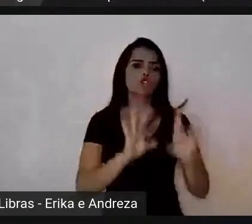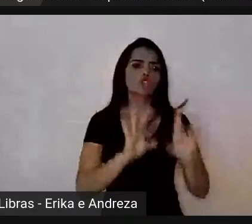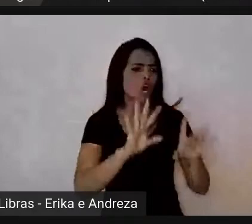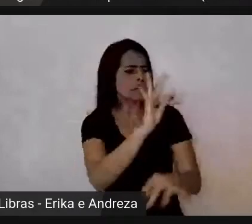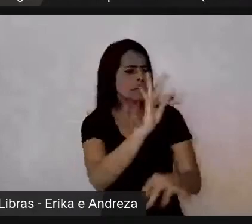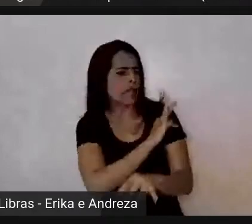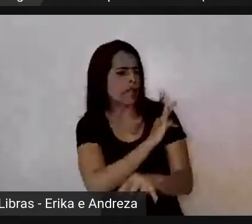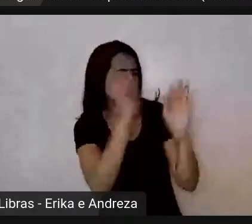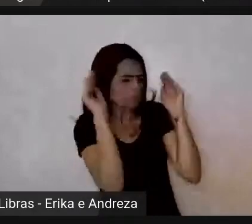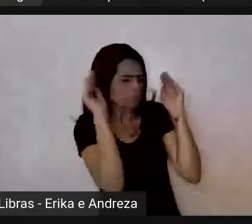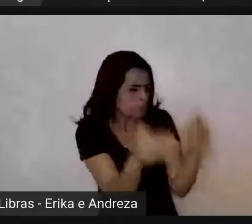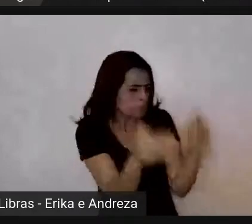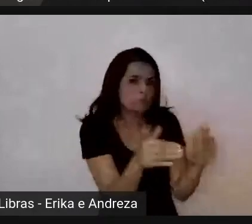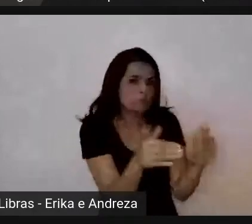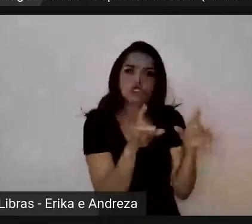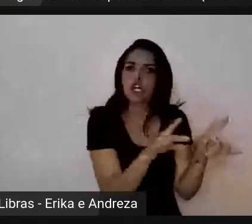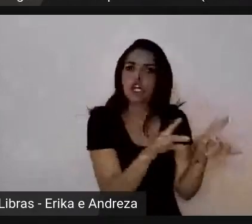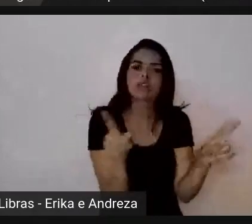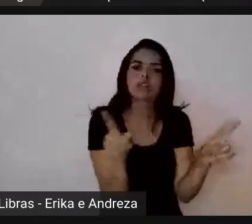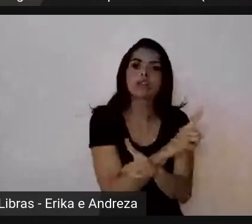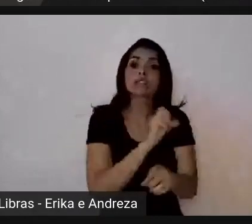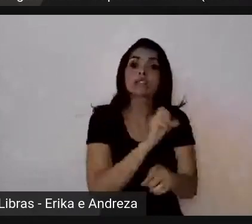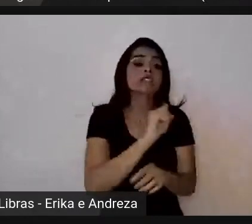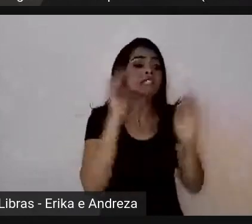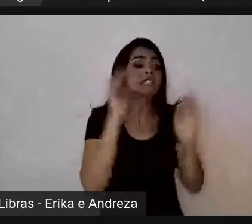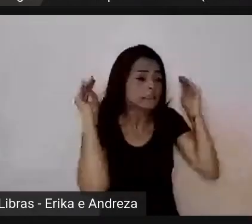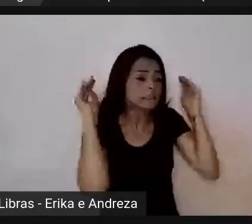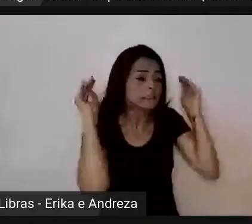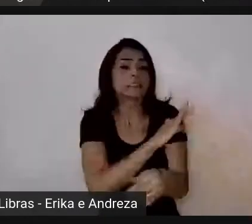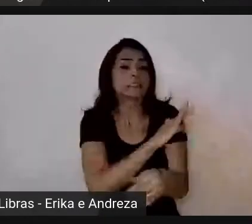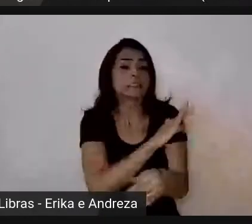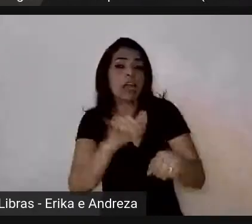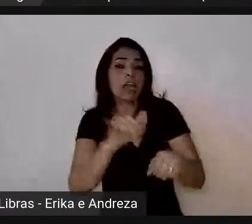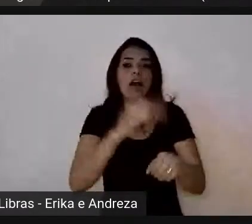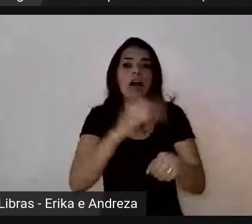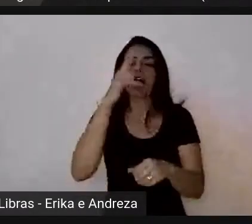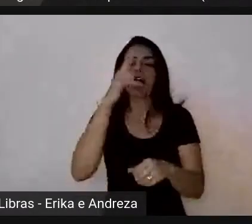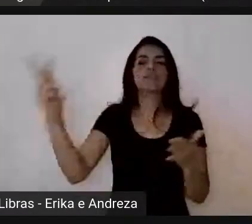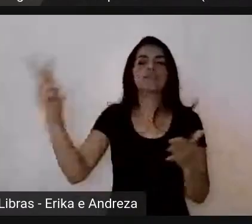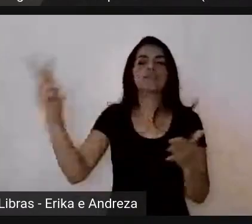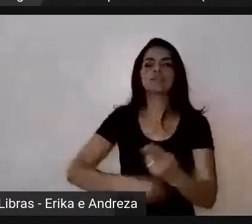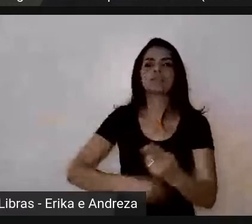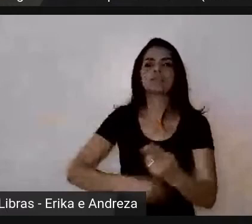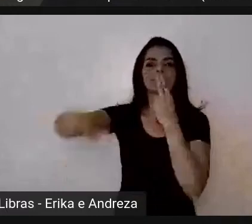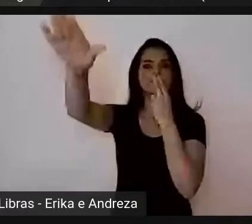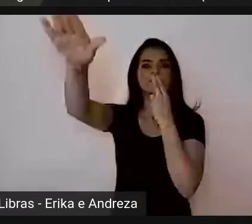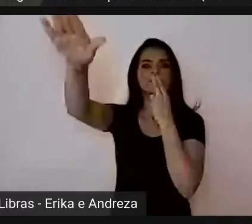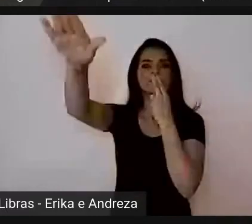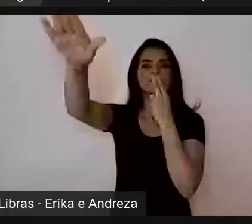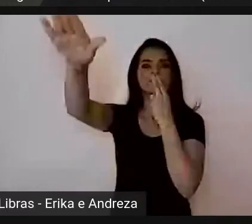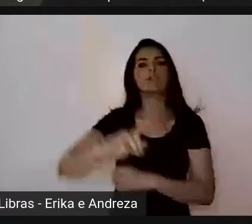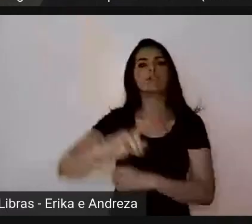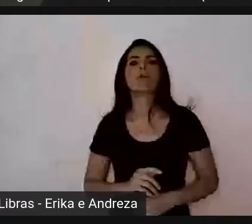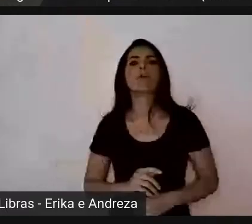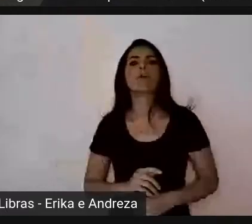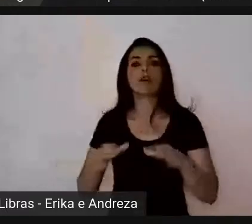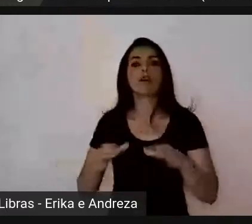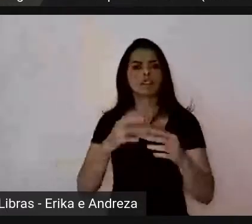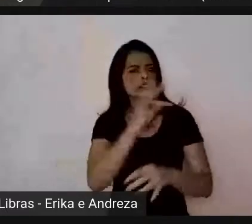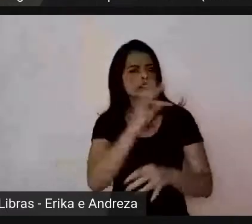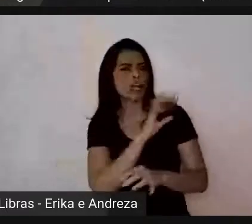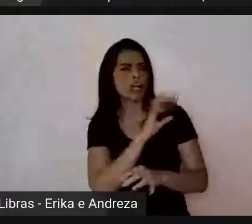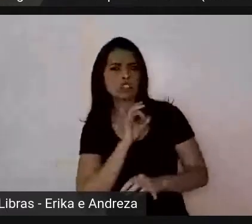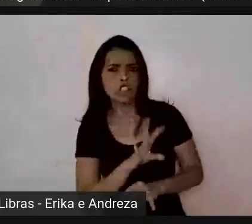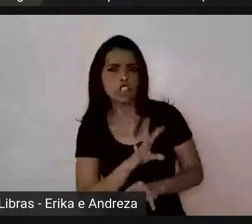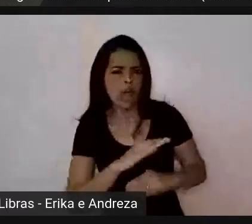porque o império da técnica levou ao nazifascismo. Então, o império da técnica é ruim. E o